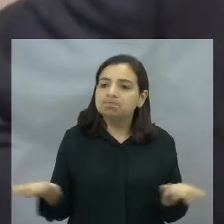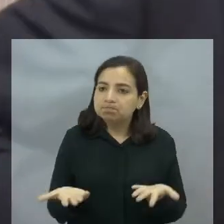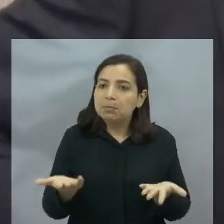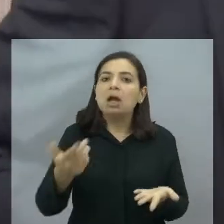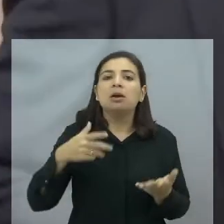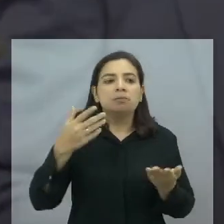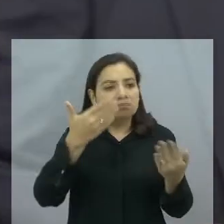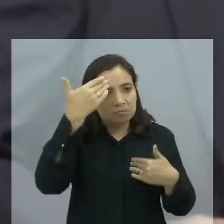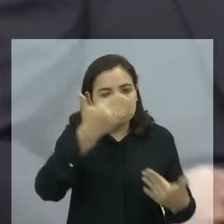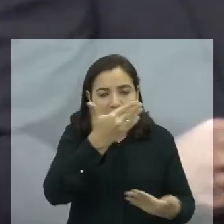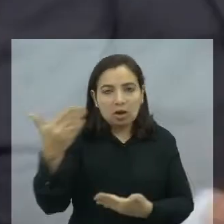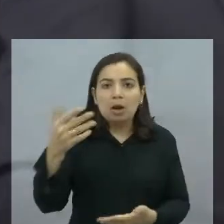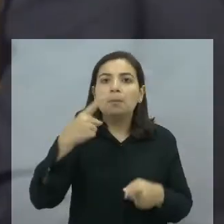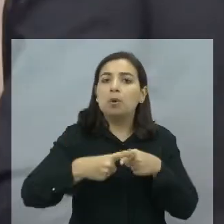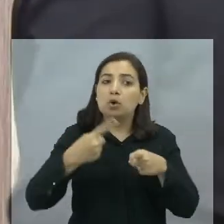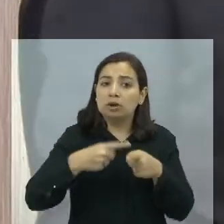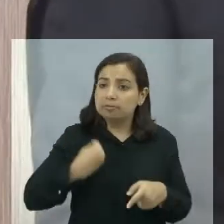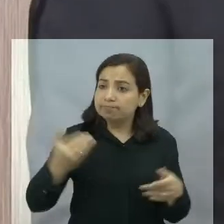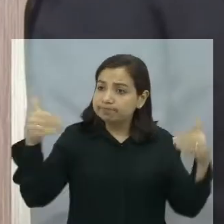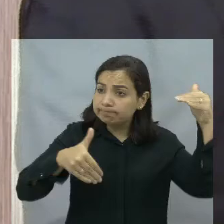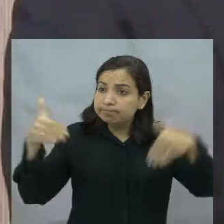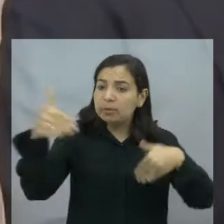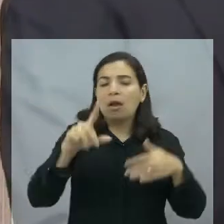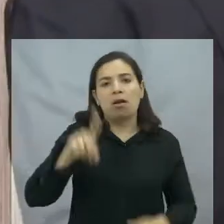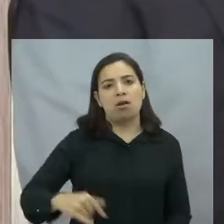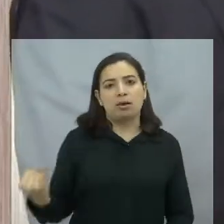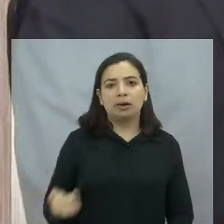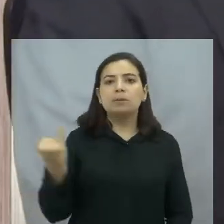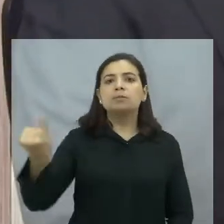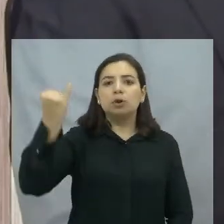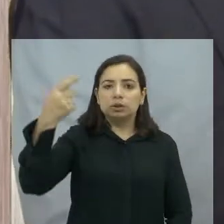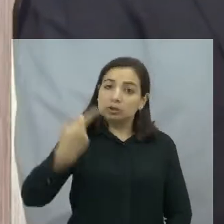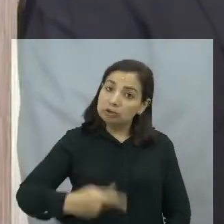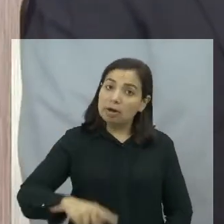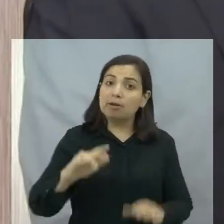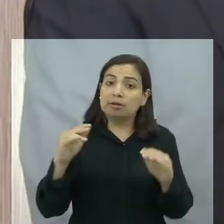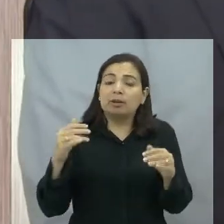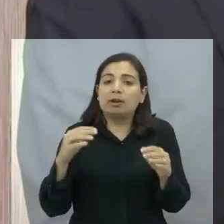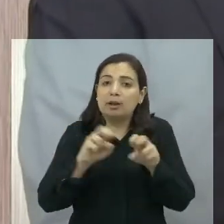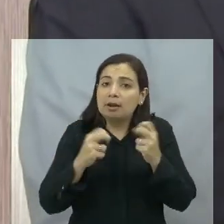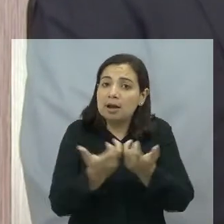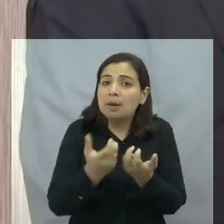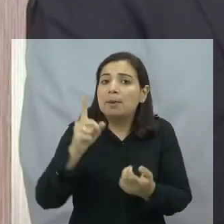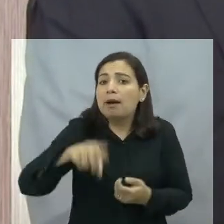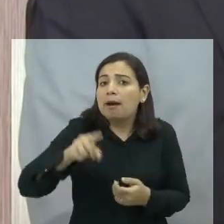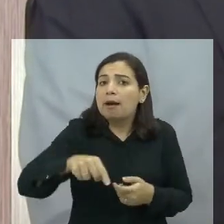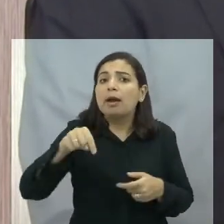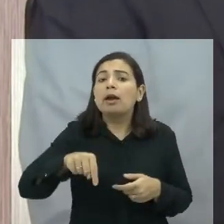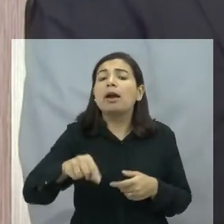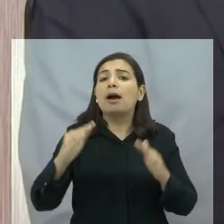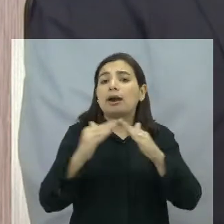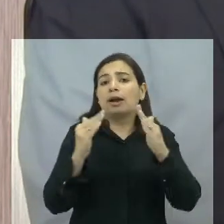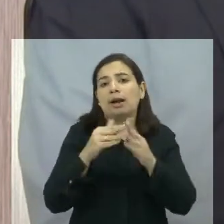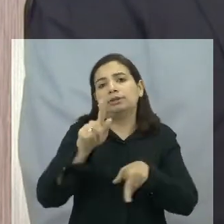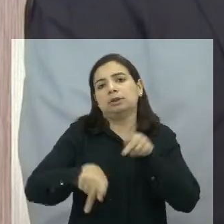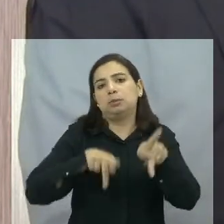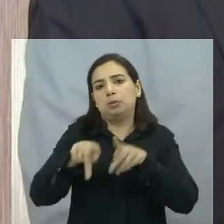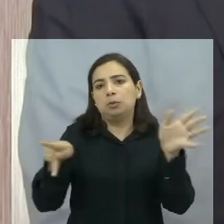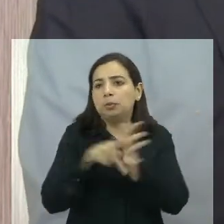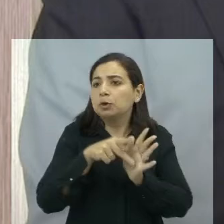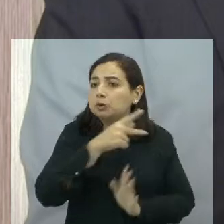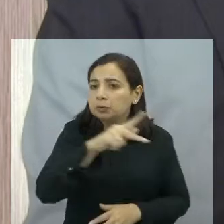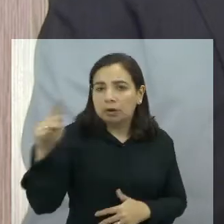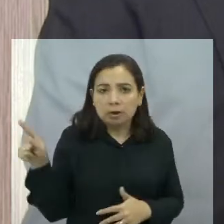participação de vocês, é importante a presença de vocês aqui na Casa do Povo. Esse é um espaço democrático.